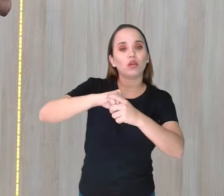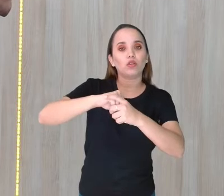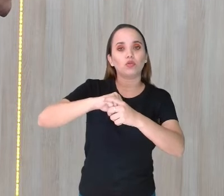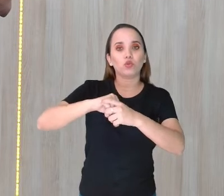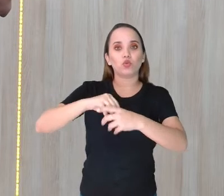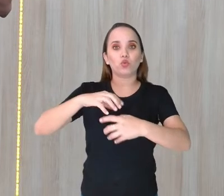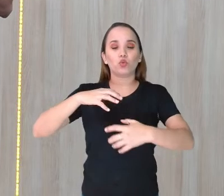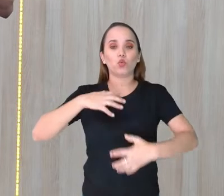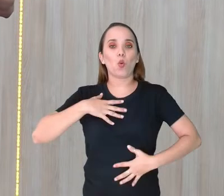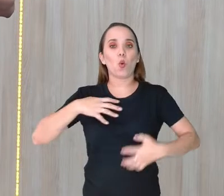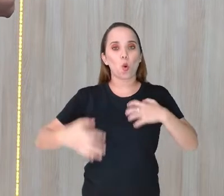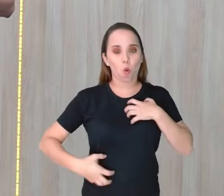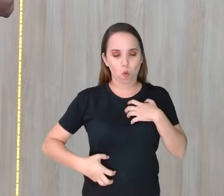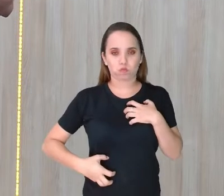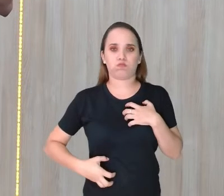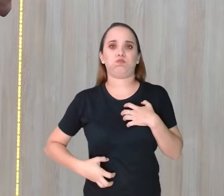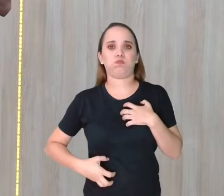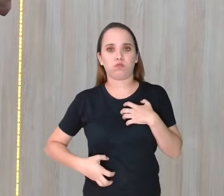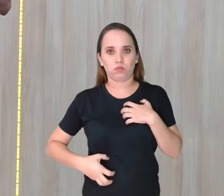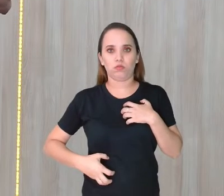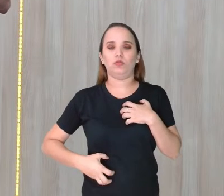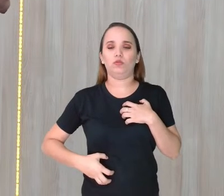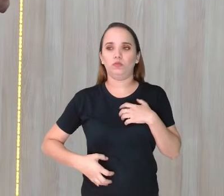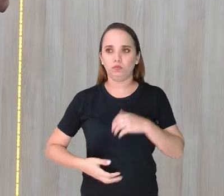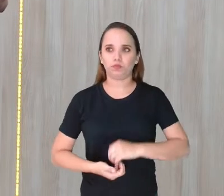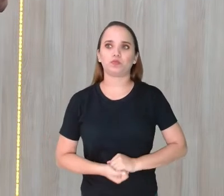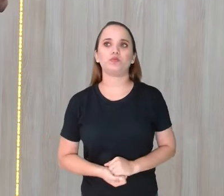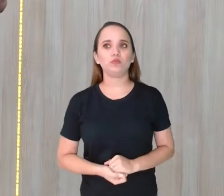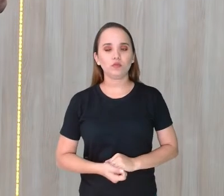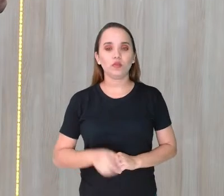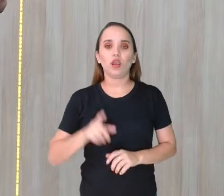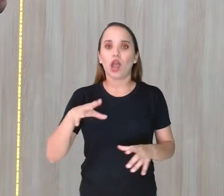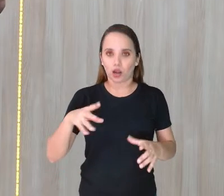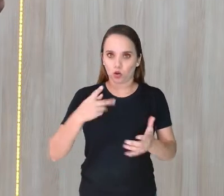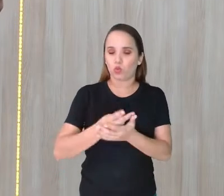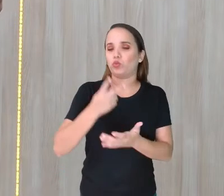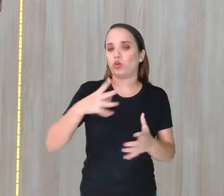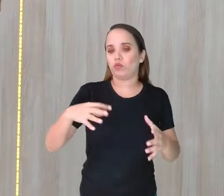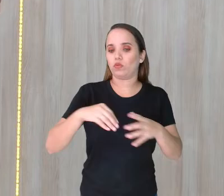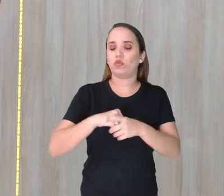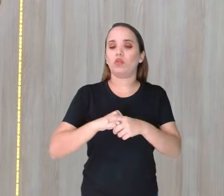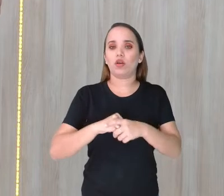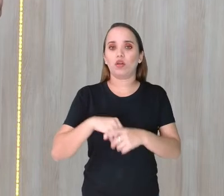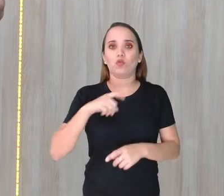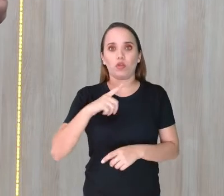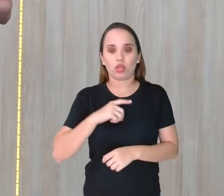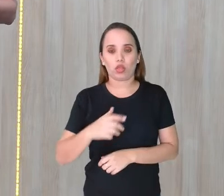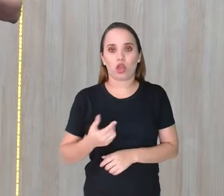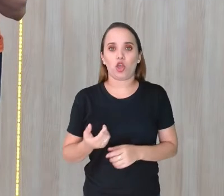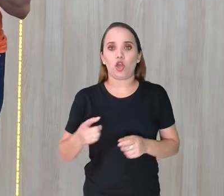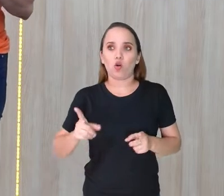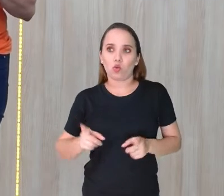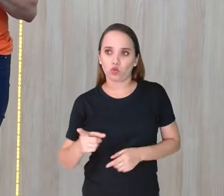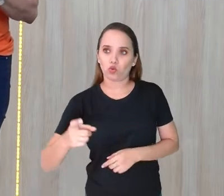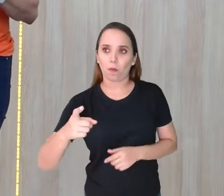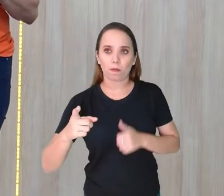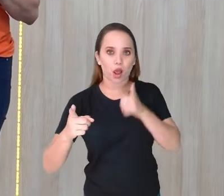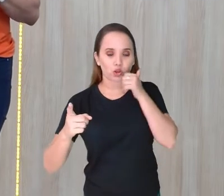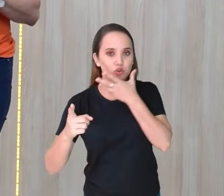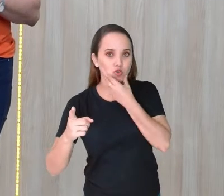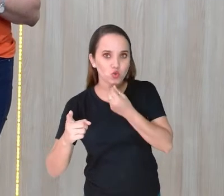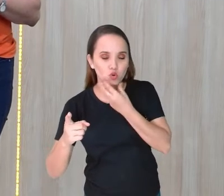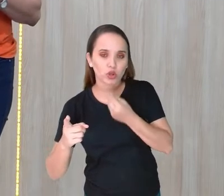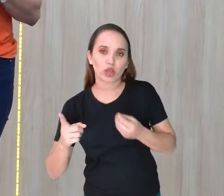né? Então, essa fecundação, ela ocorre dentro do organismo e os gametas masculinos, eles são colocados